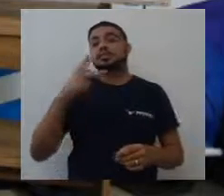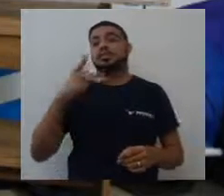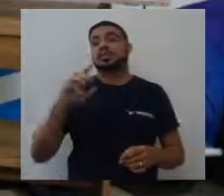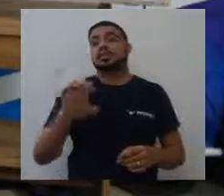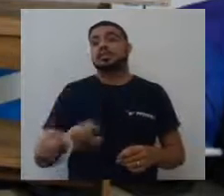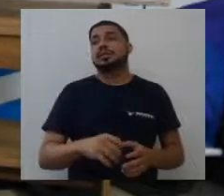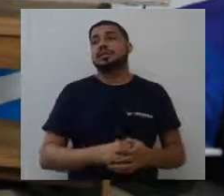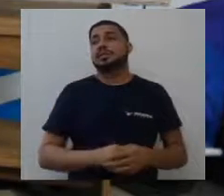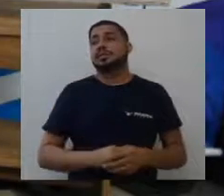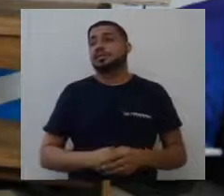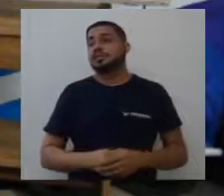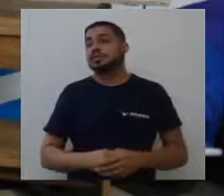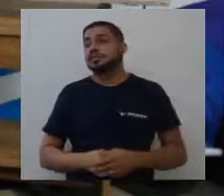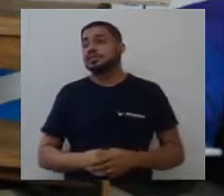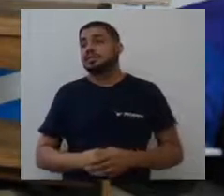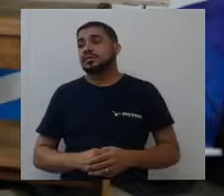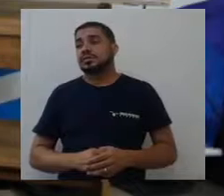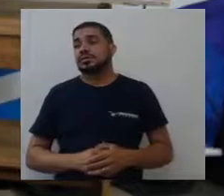foi aqui.